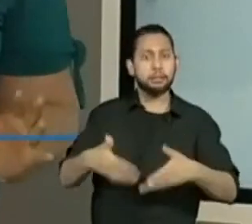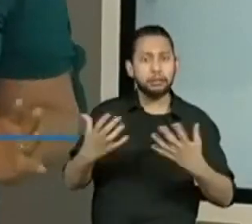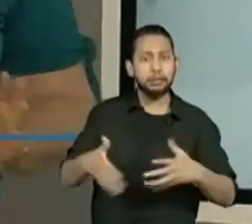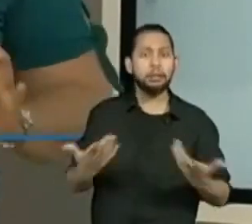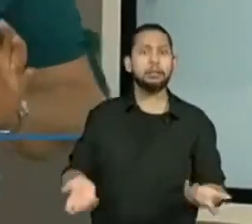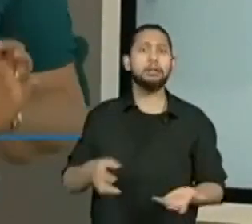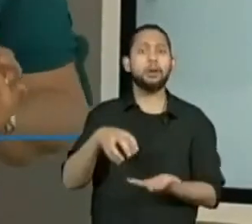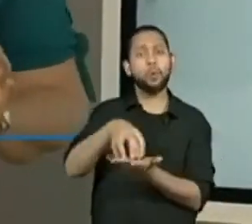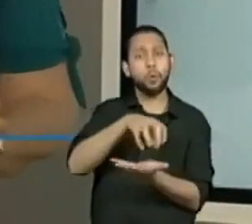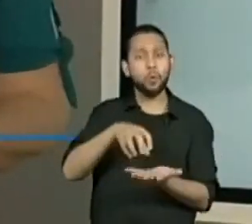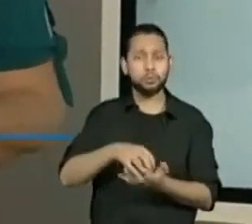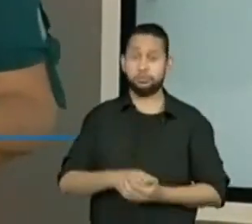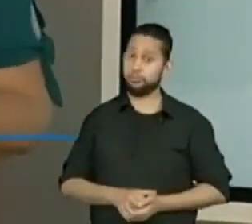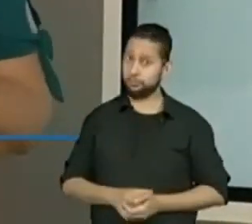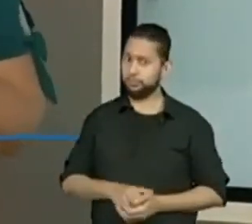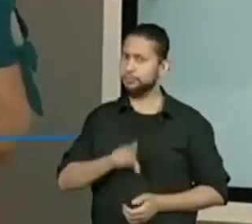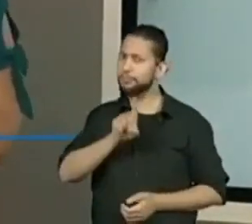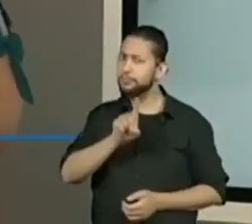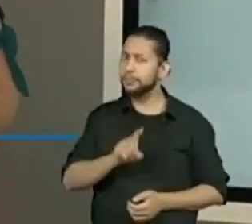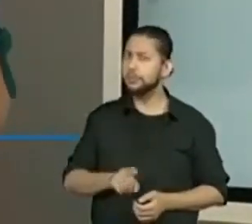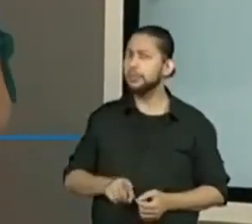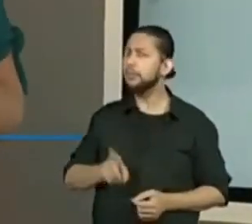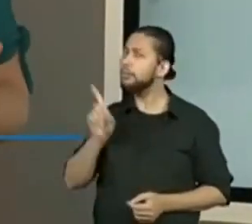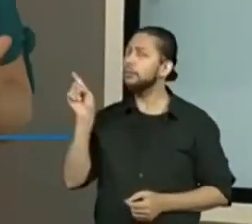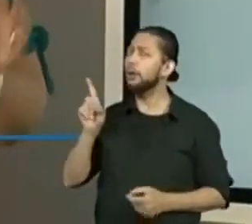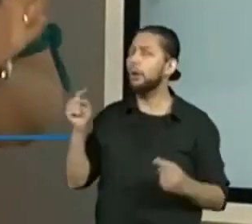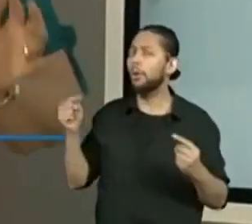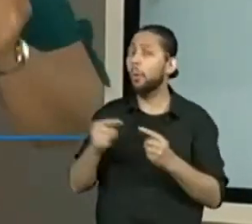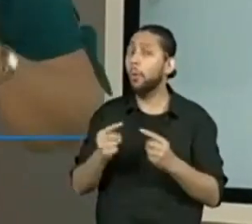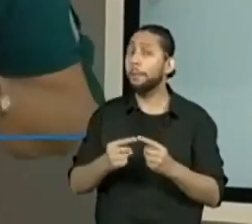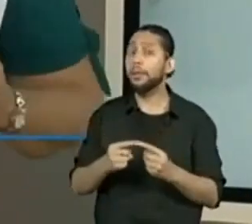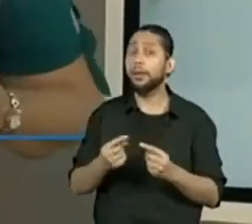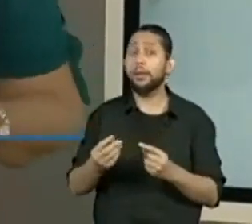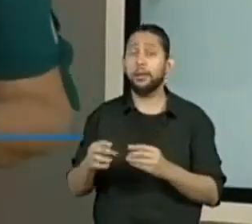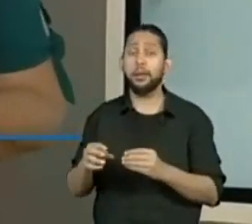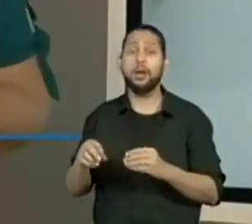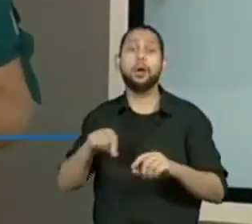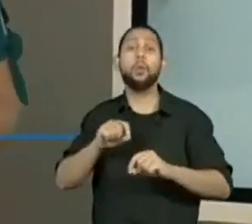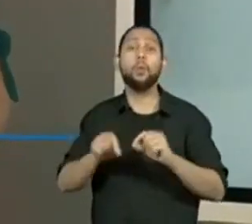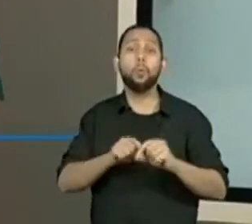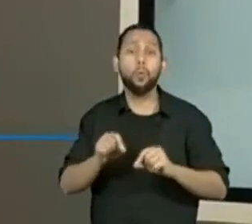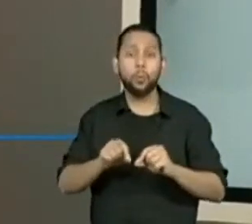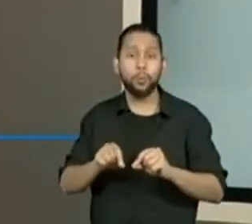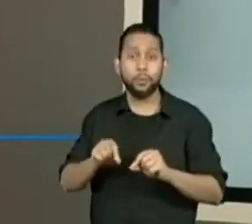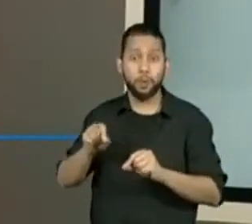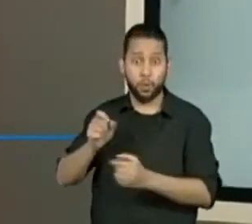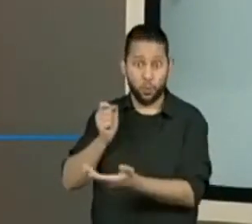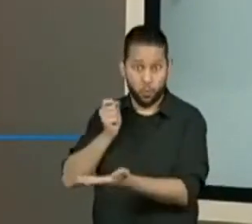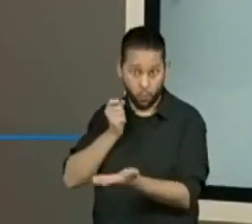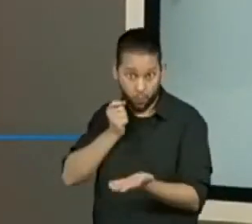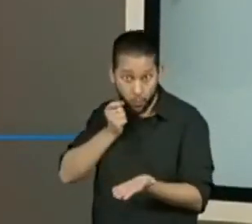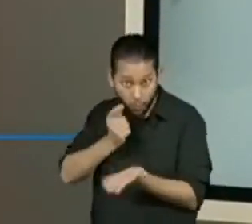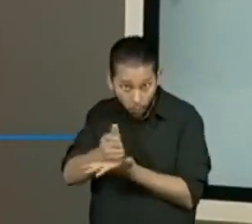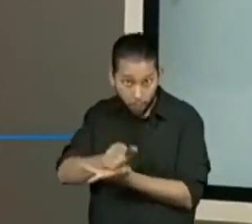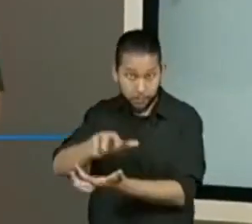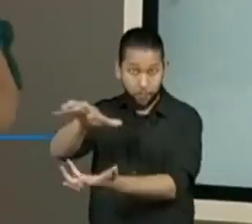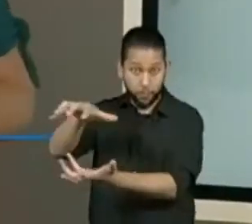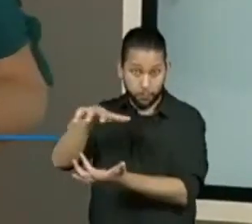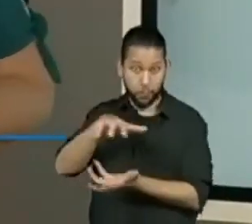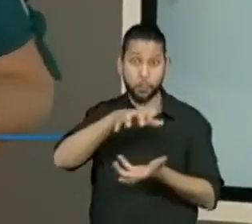quais desses produtos eles são vendidos por quilo vocês podem me dizer quais desses produtos